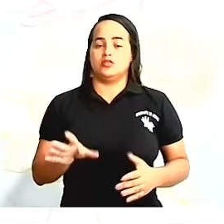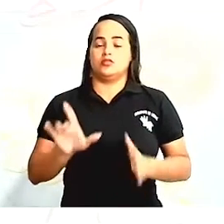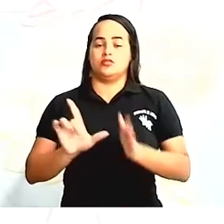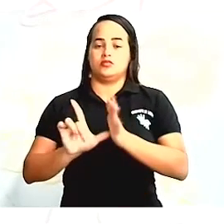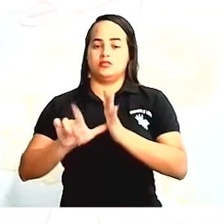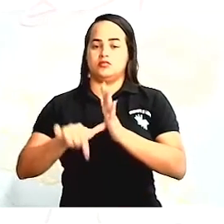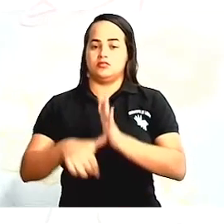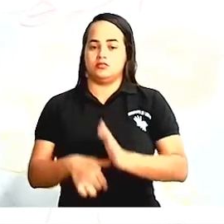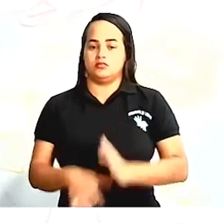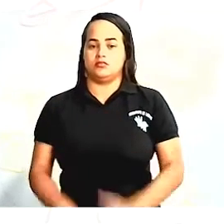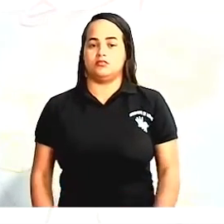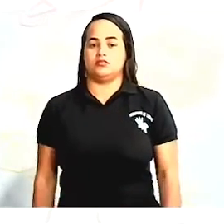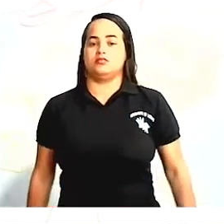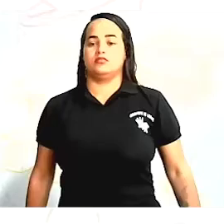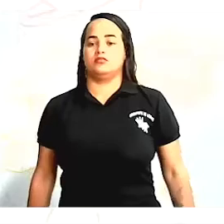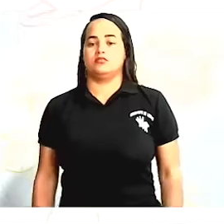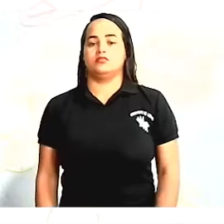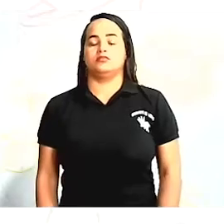atrasar.